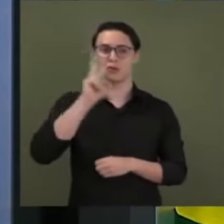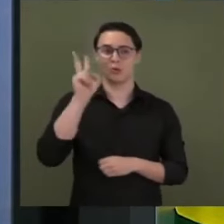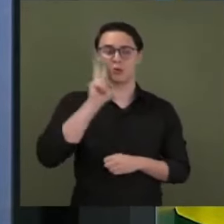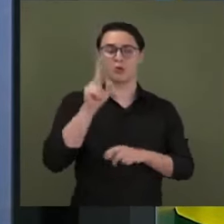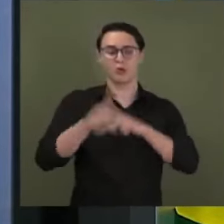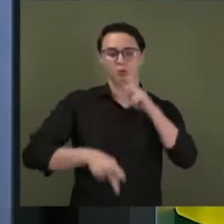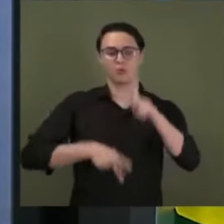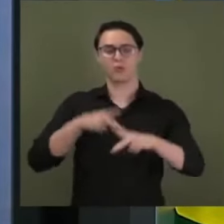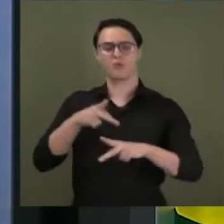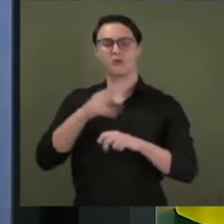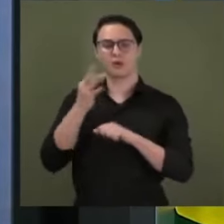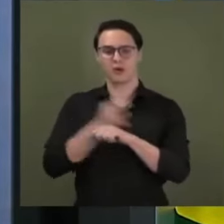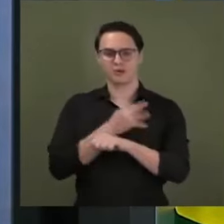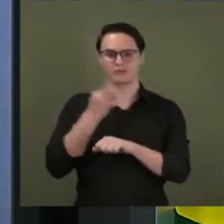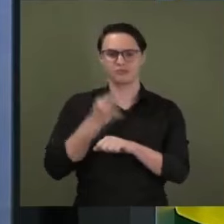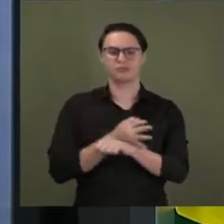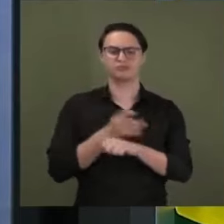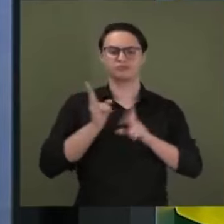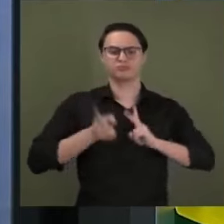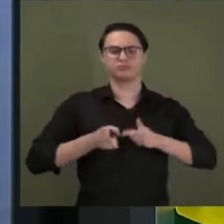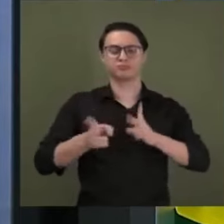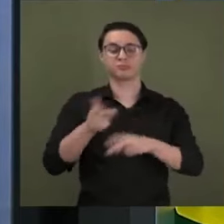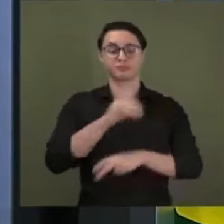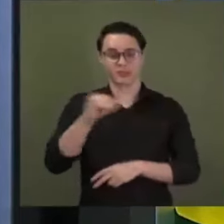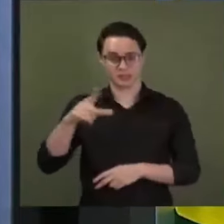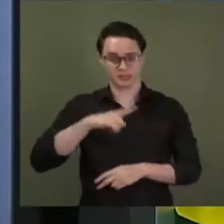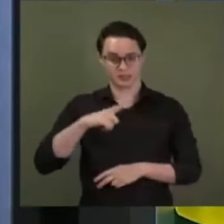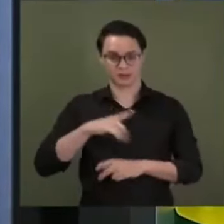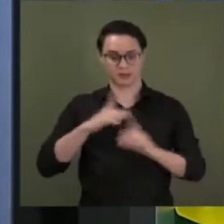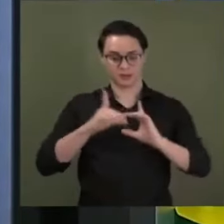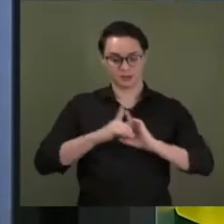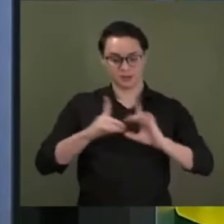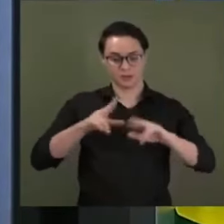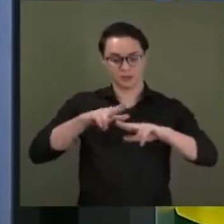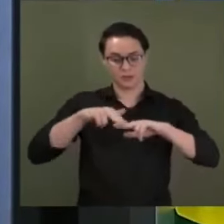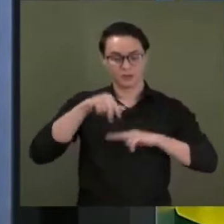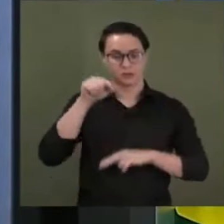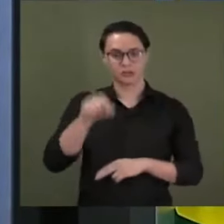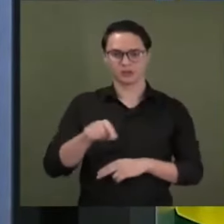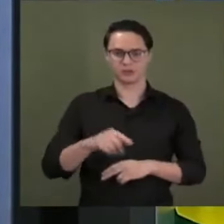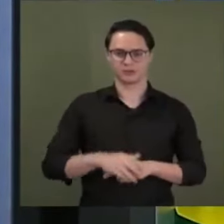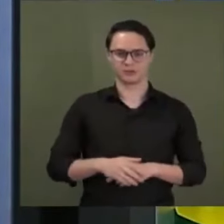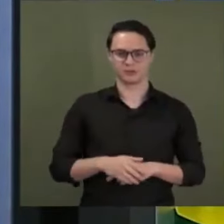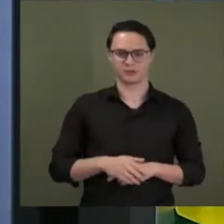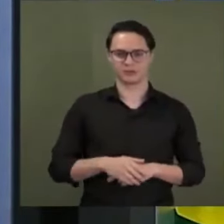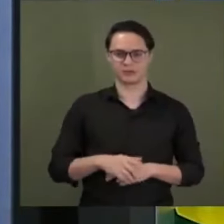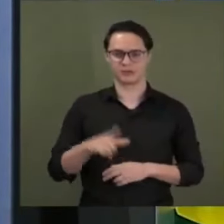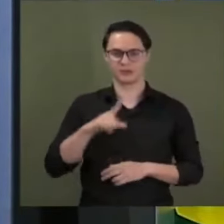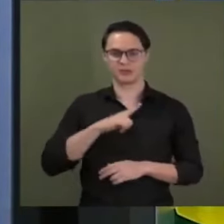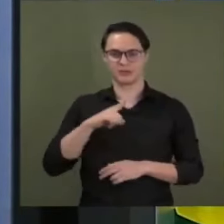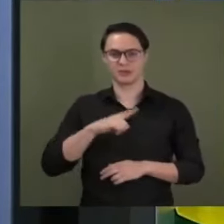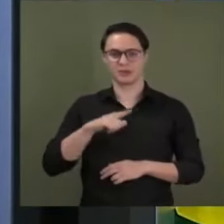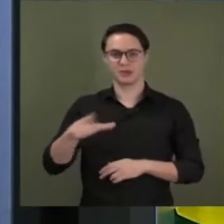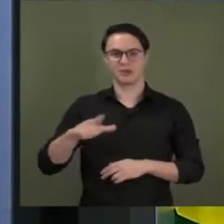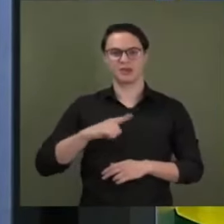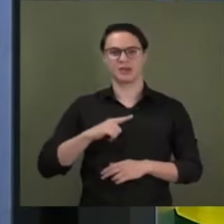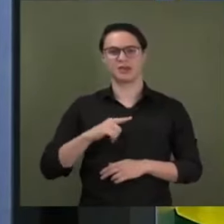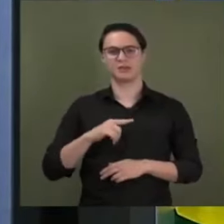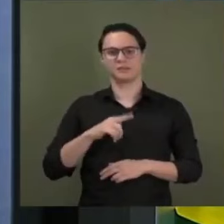resiste luta e se temos democracia por isso porque como a Extrema direita e o